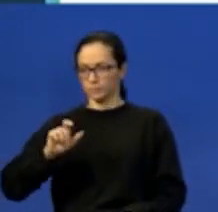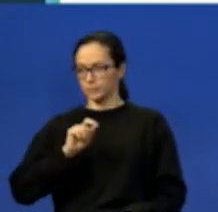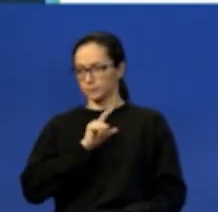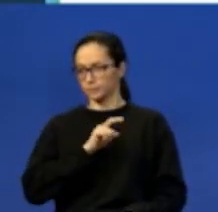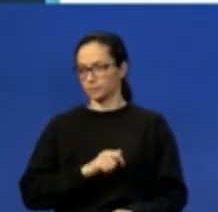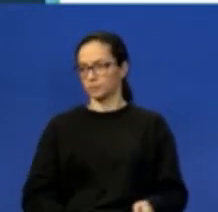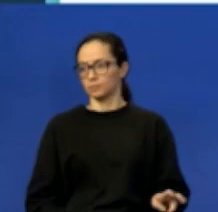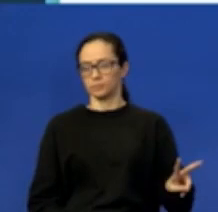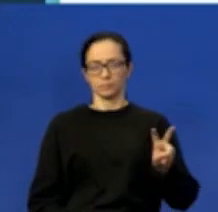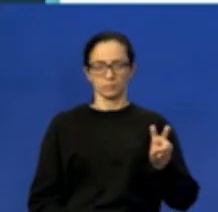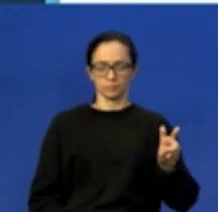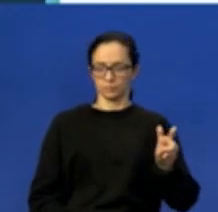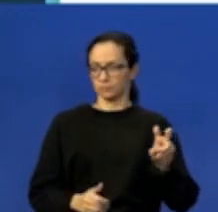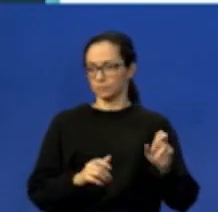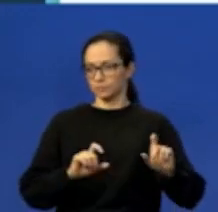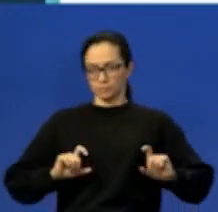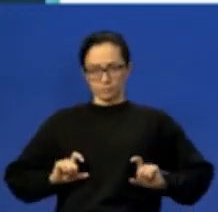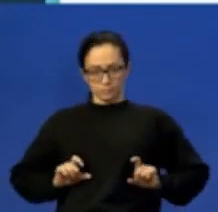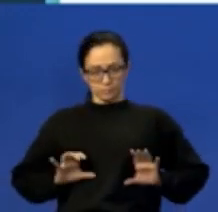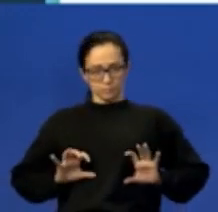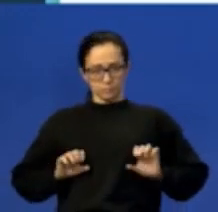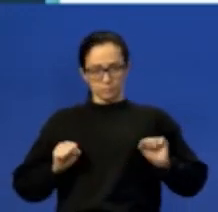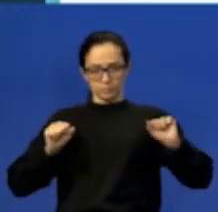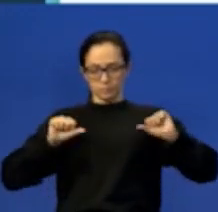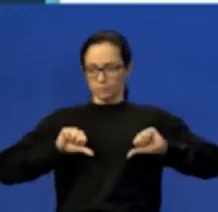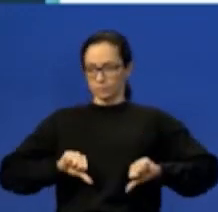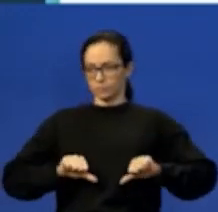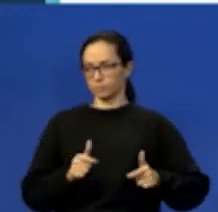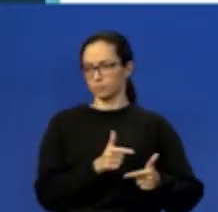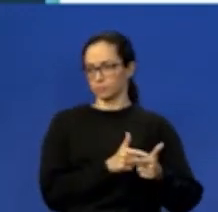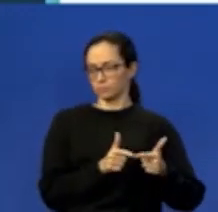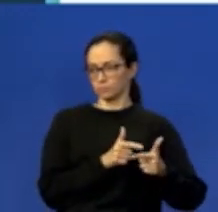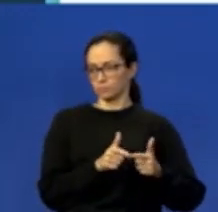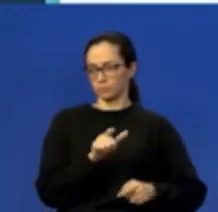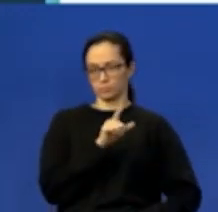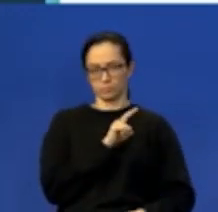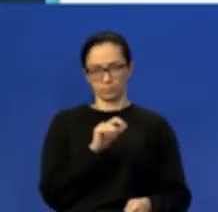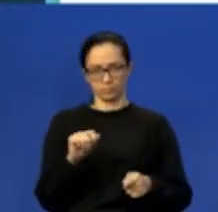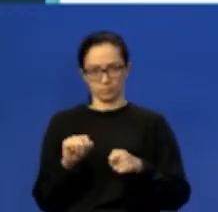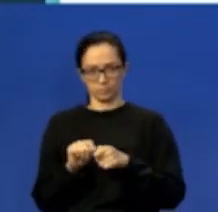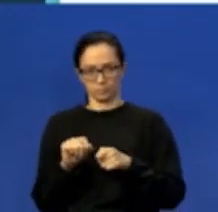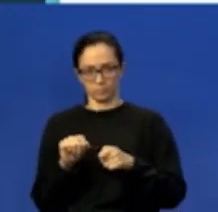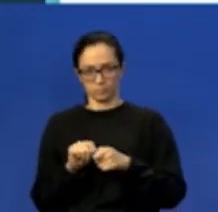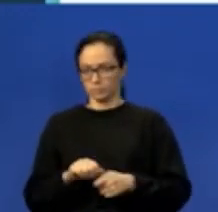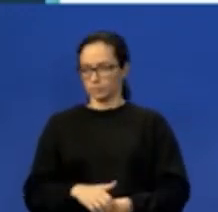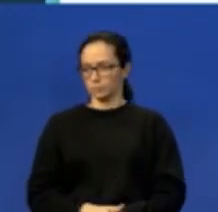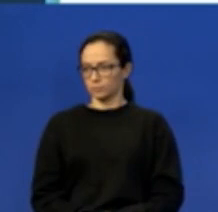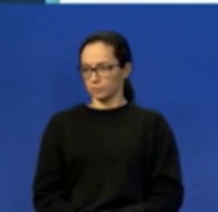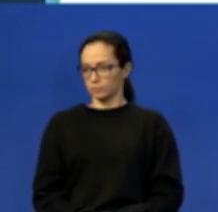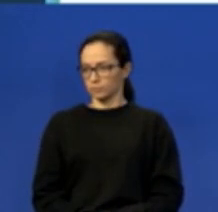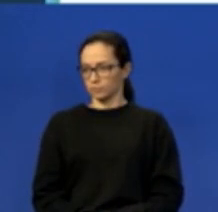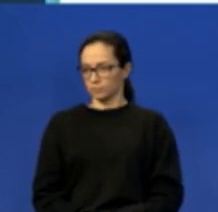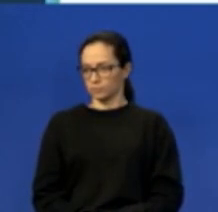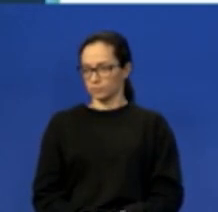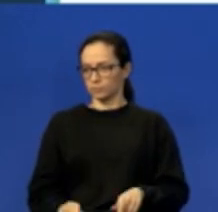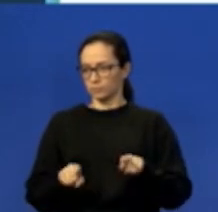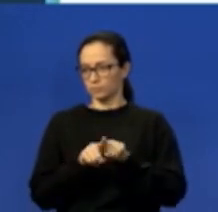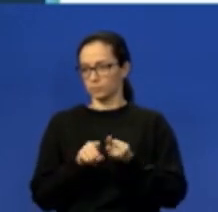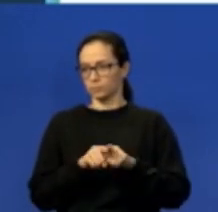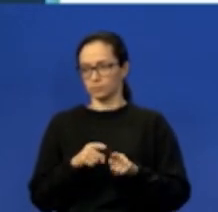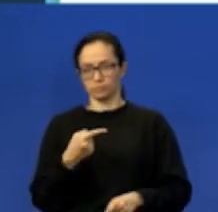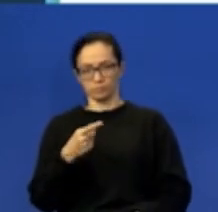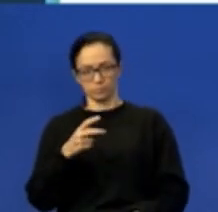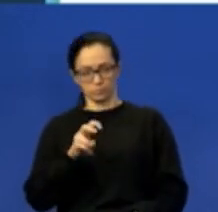E o estágio 5 seria uma falência renal, ou seja, seria a pior condição, né, para o sistema renal e a taxa de filtração